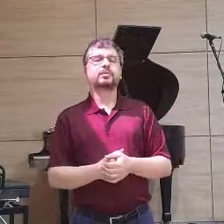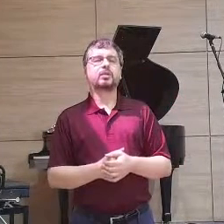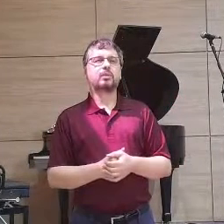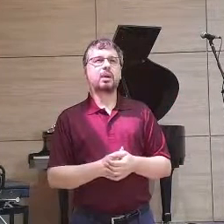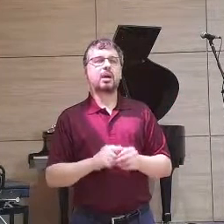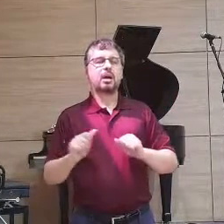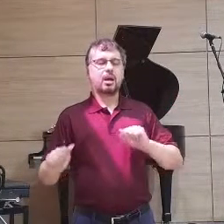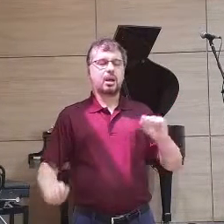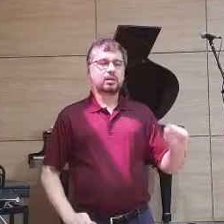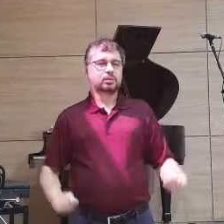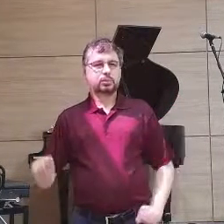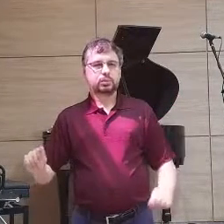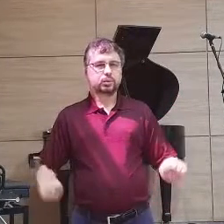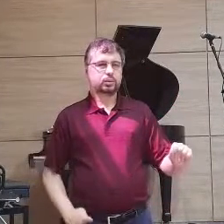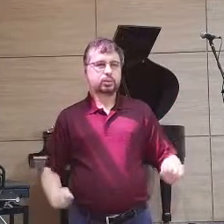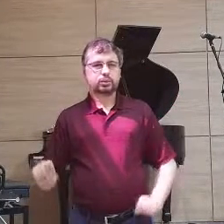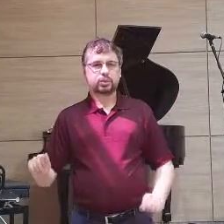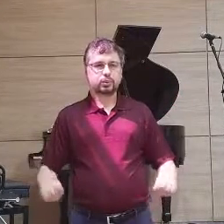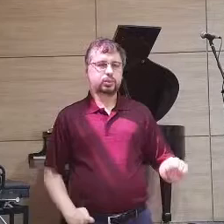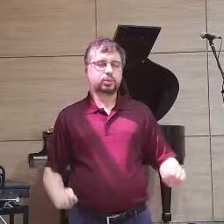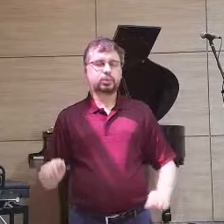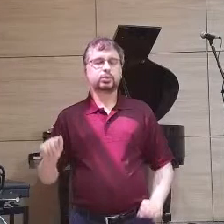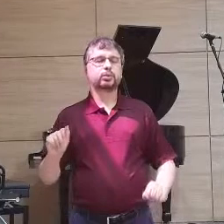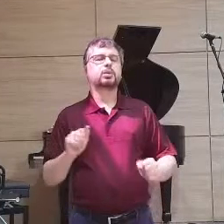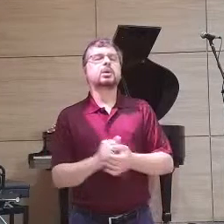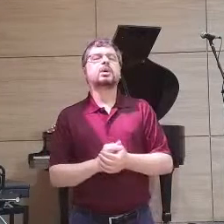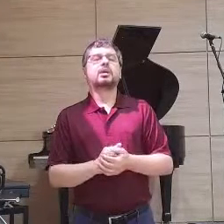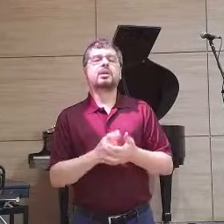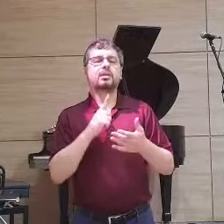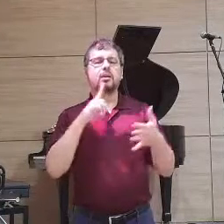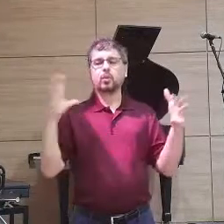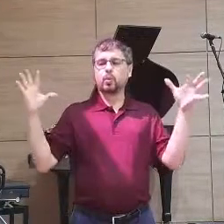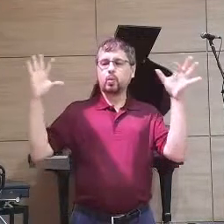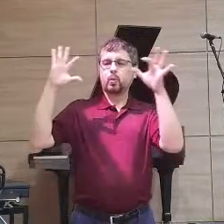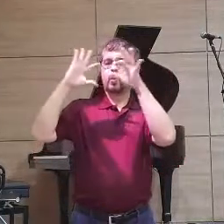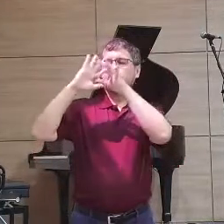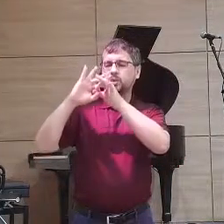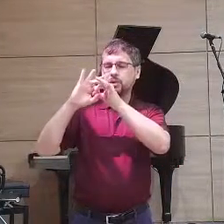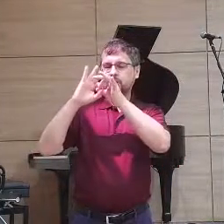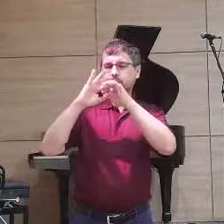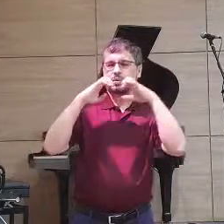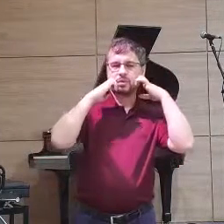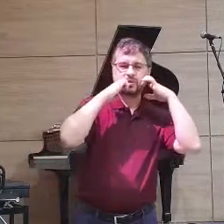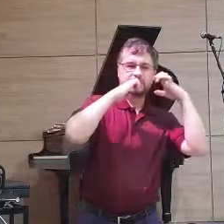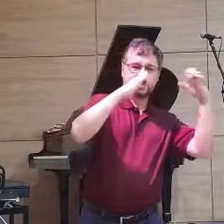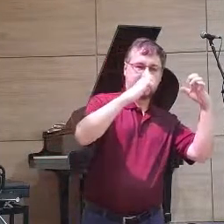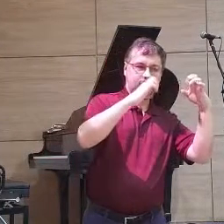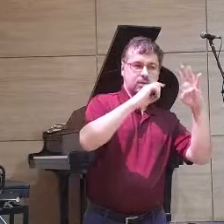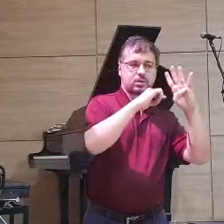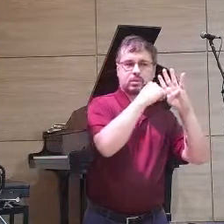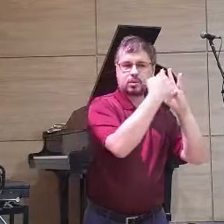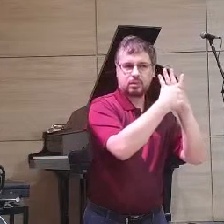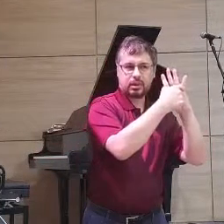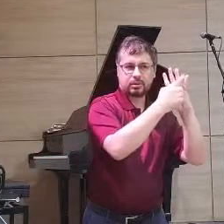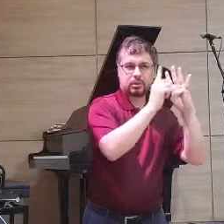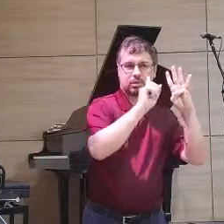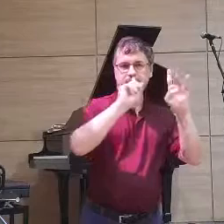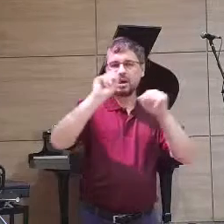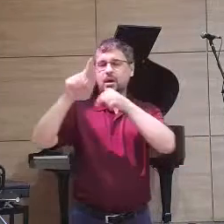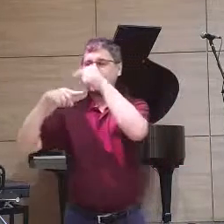Apóstolos é essa conexão entre as cartas pastorais e os Evangelhos essa informação é importante